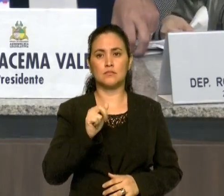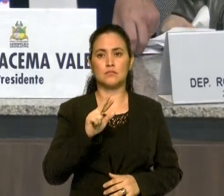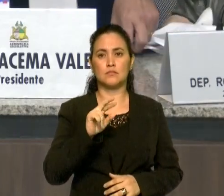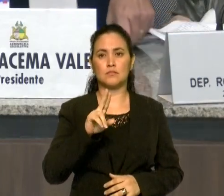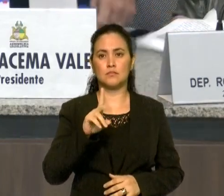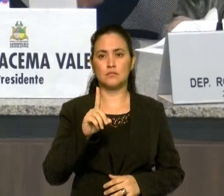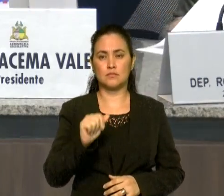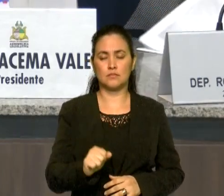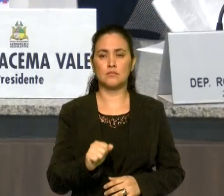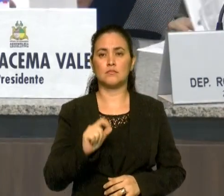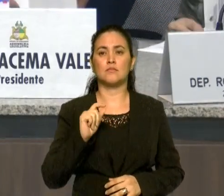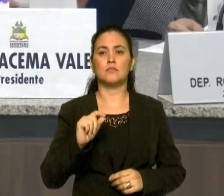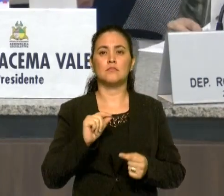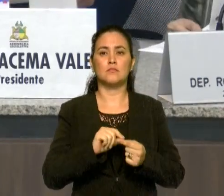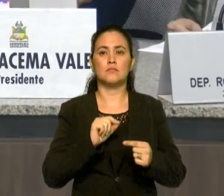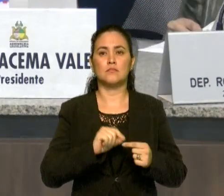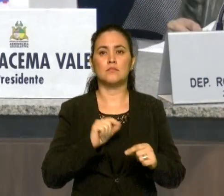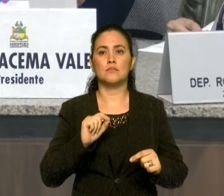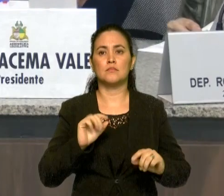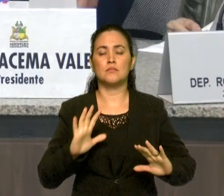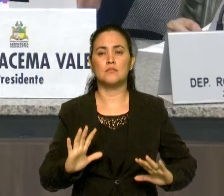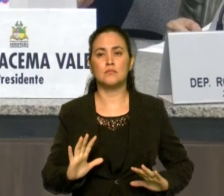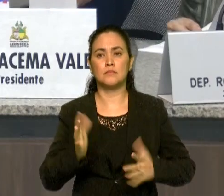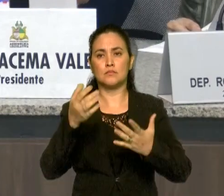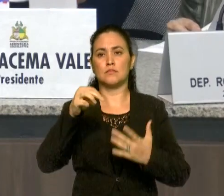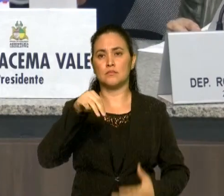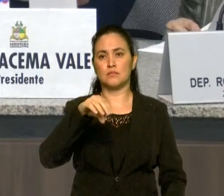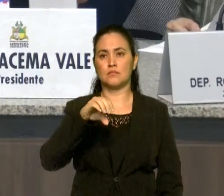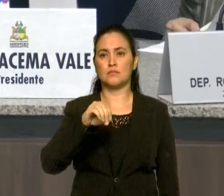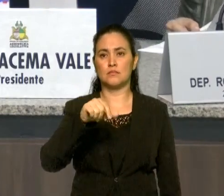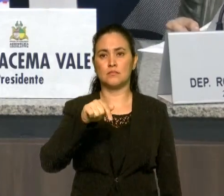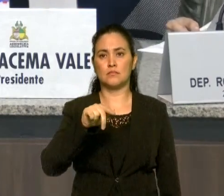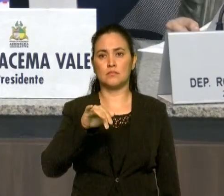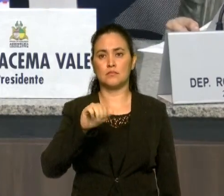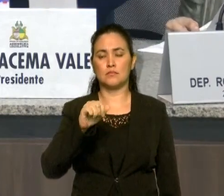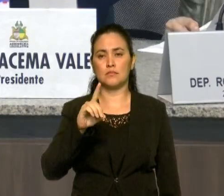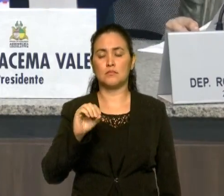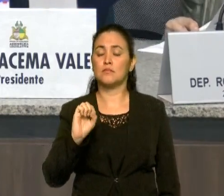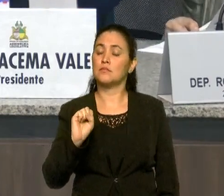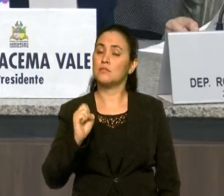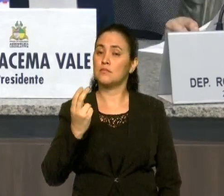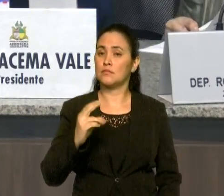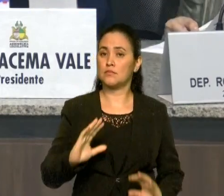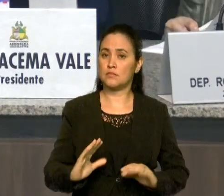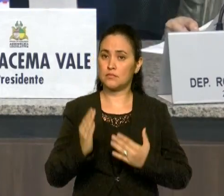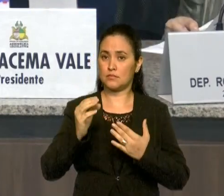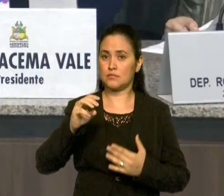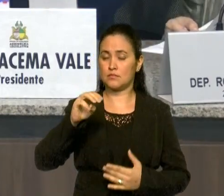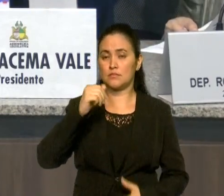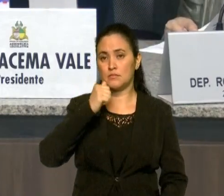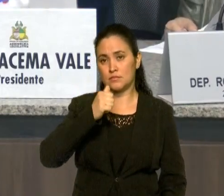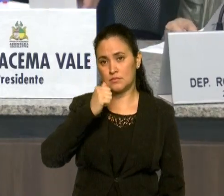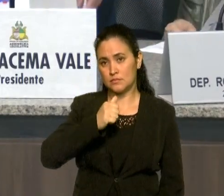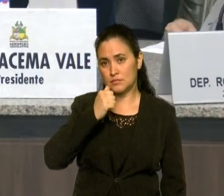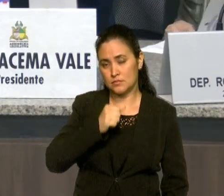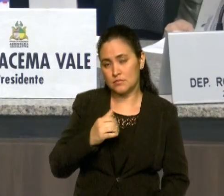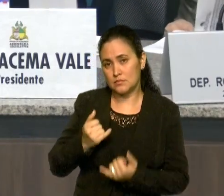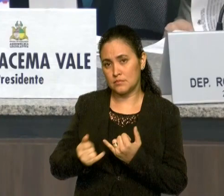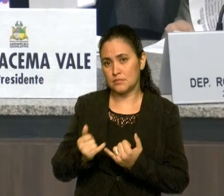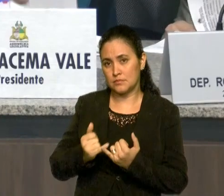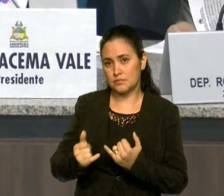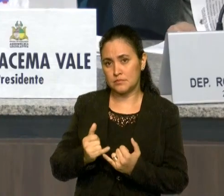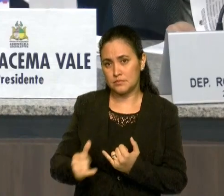que eleva a festa do moqueado ou festa da menina moça à condição de